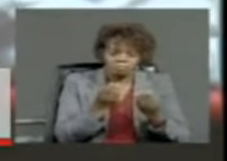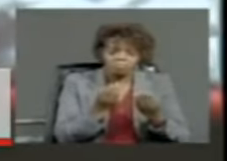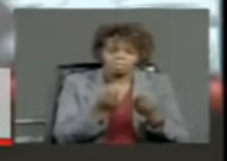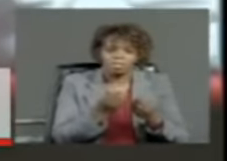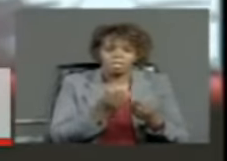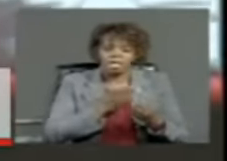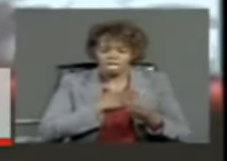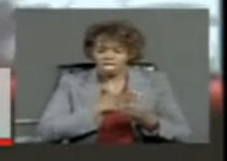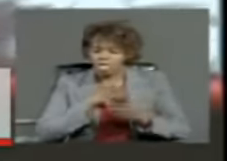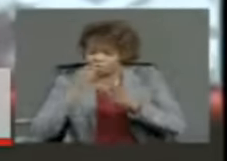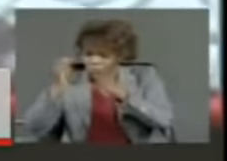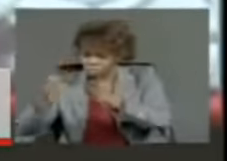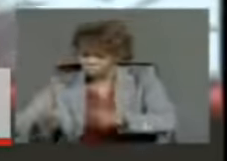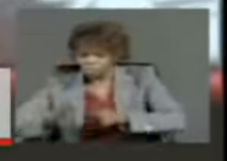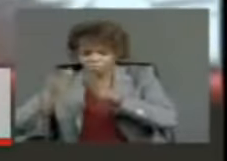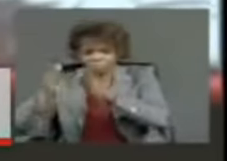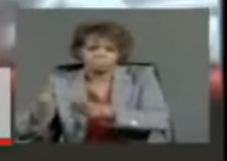são produzidos por mim.